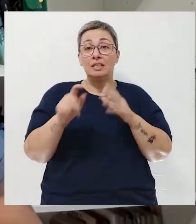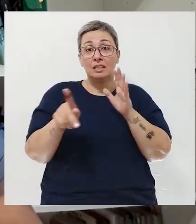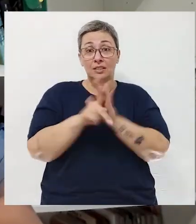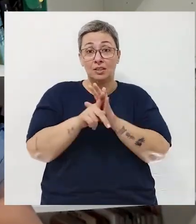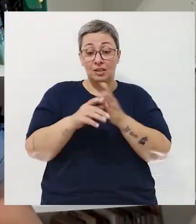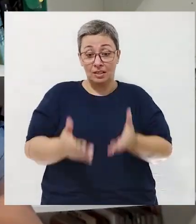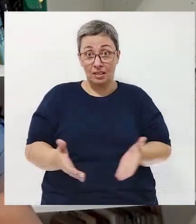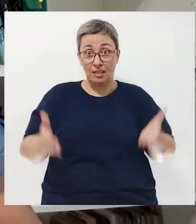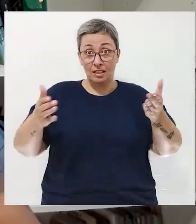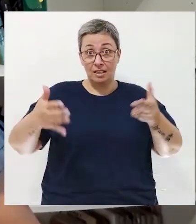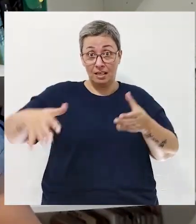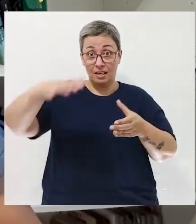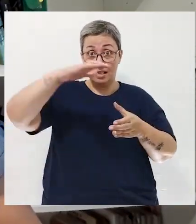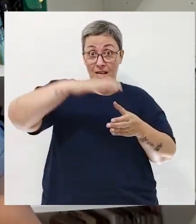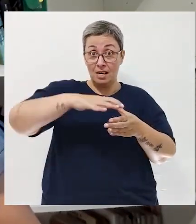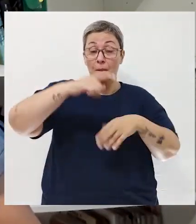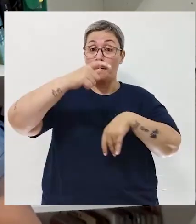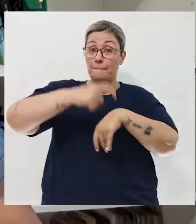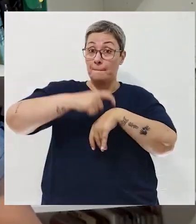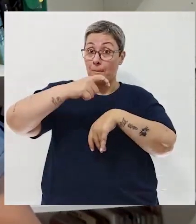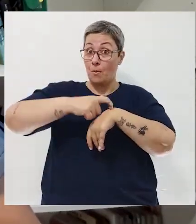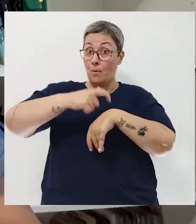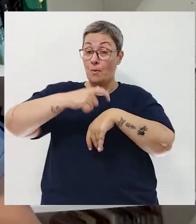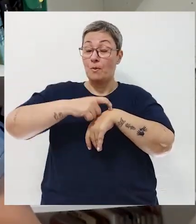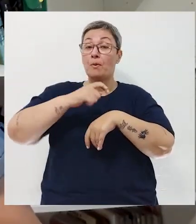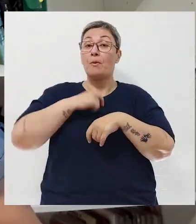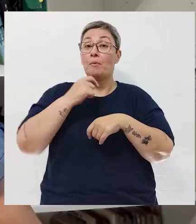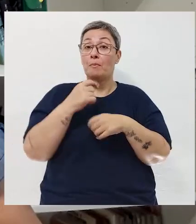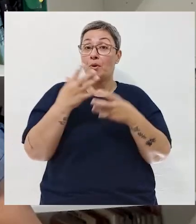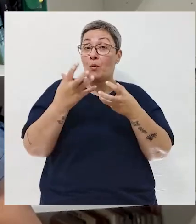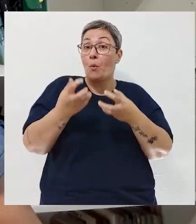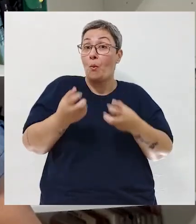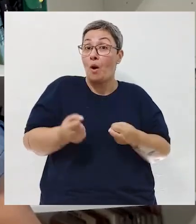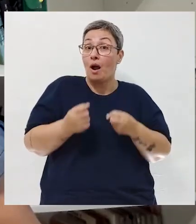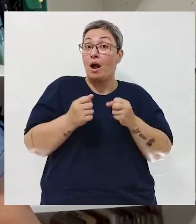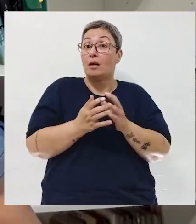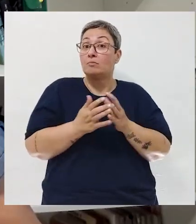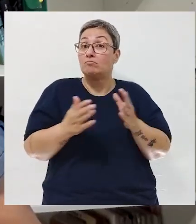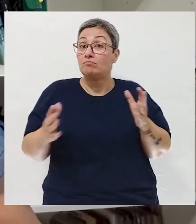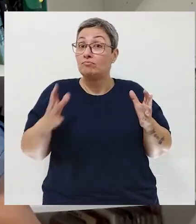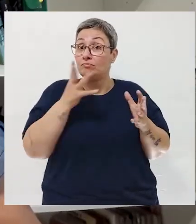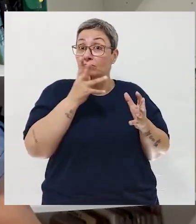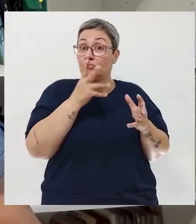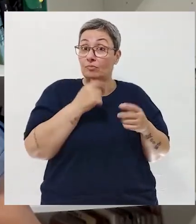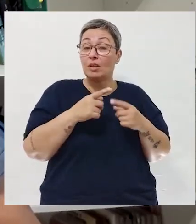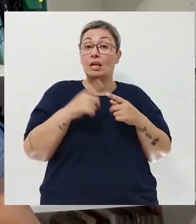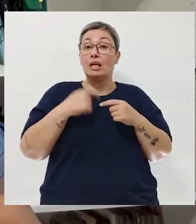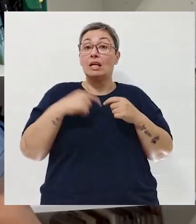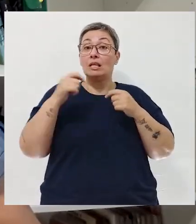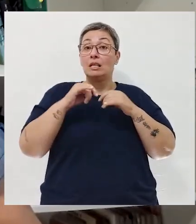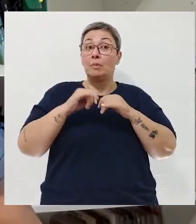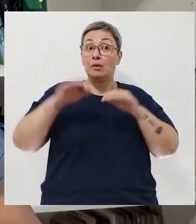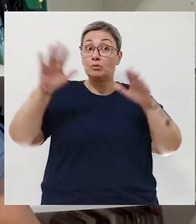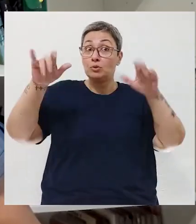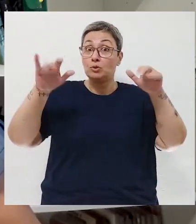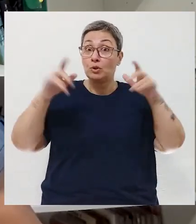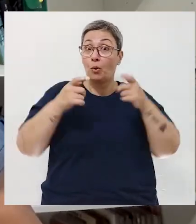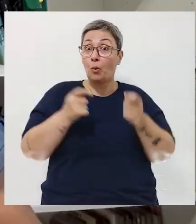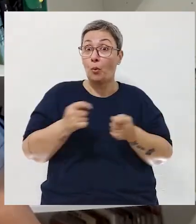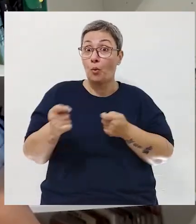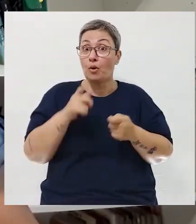caixa d'água, nos momentos de estiagem prolongadas e de campanhas de economia de